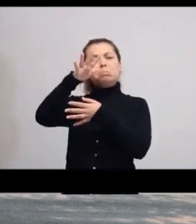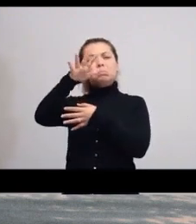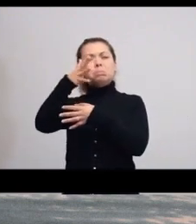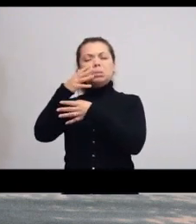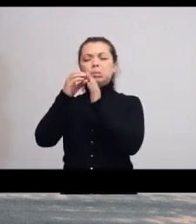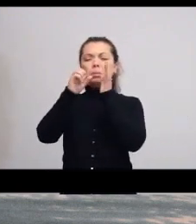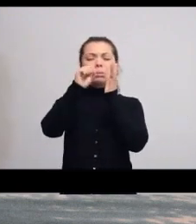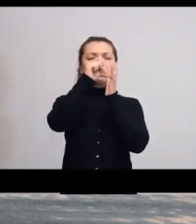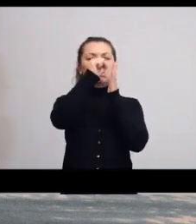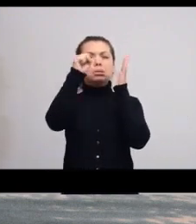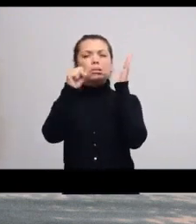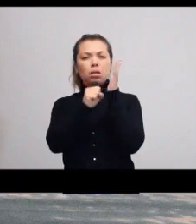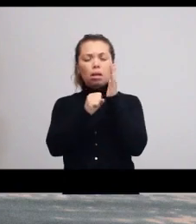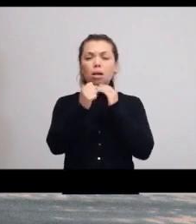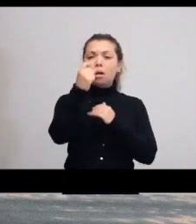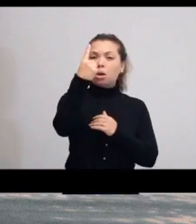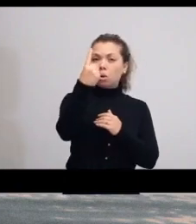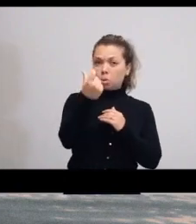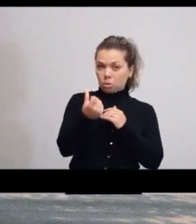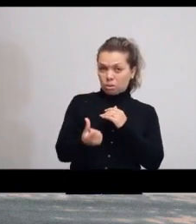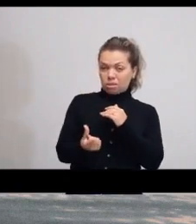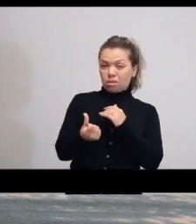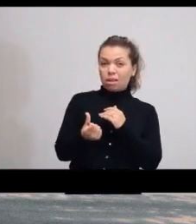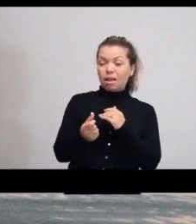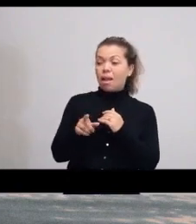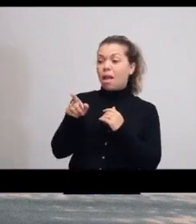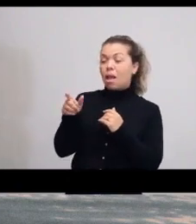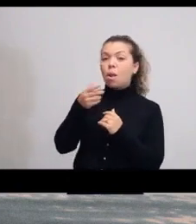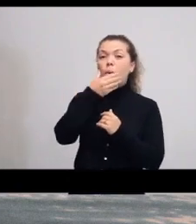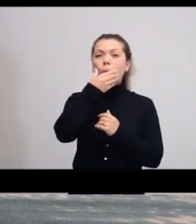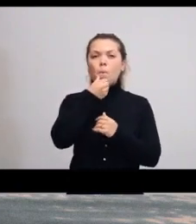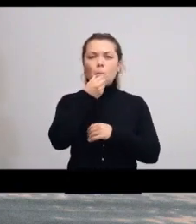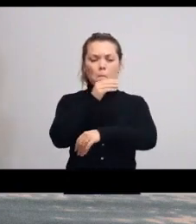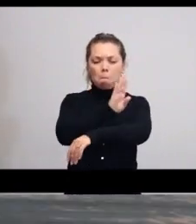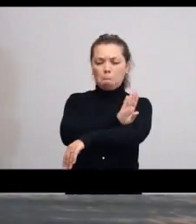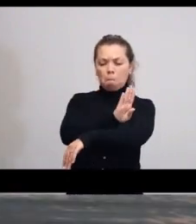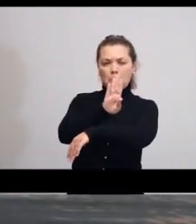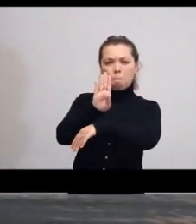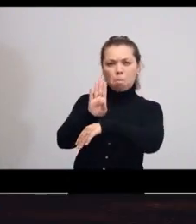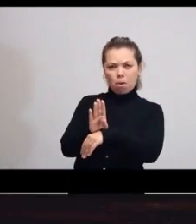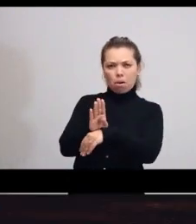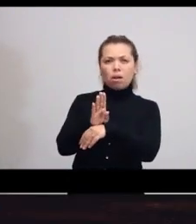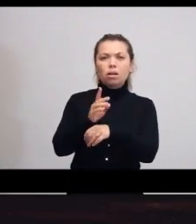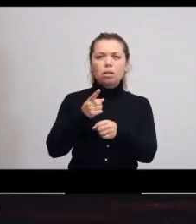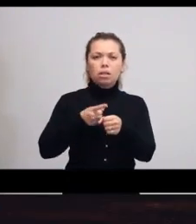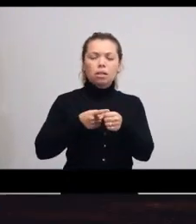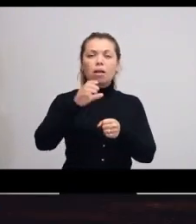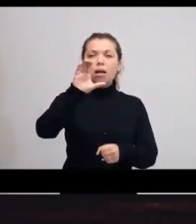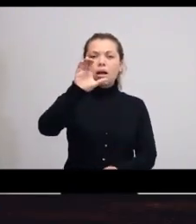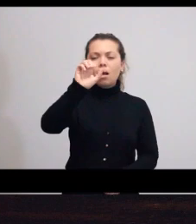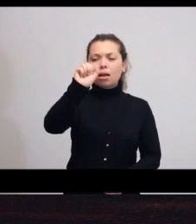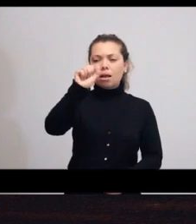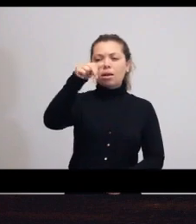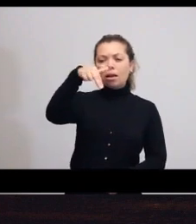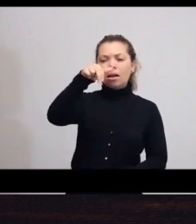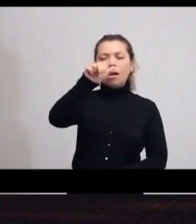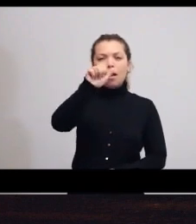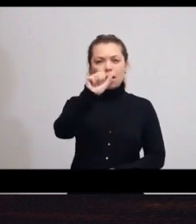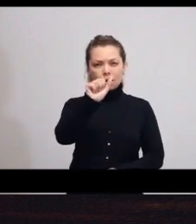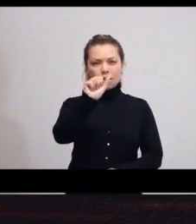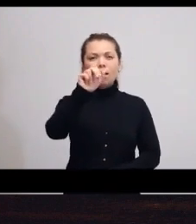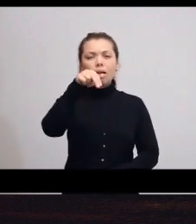do país naquele momento derrubaram o projeto das usinas atômicas. Os ativistas proporcionaram a São